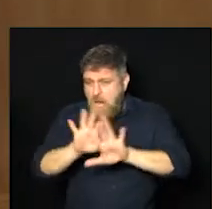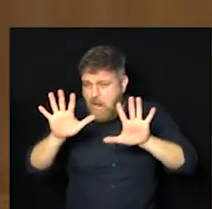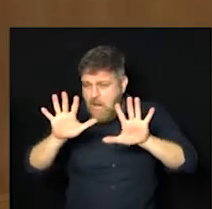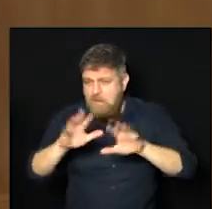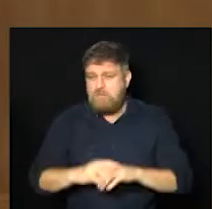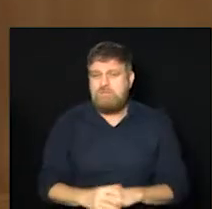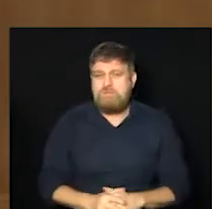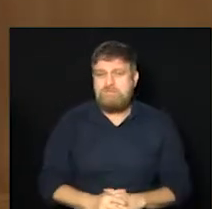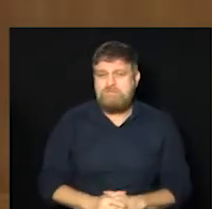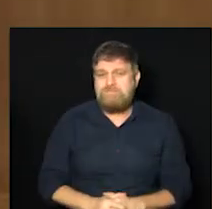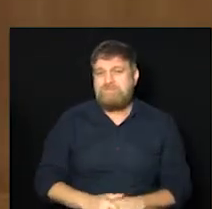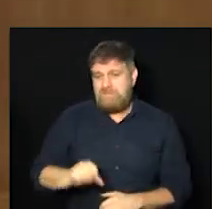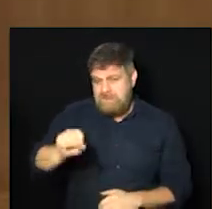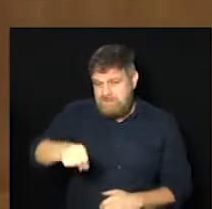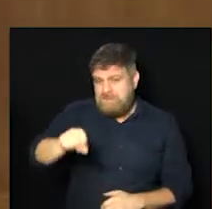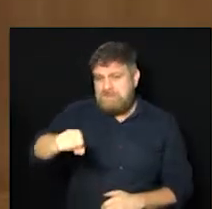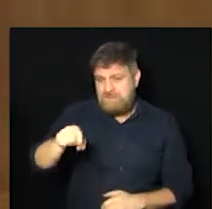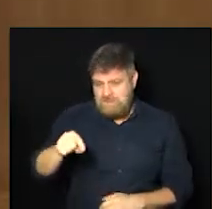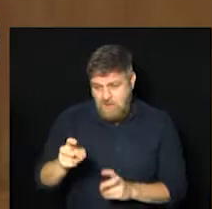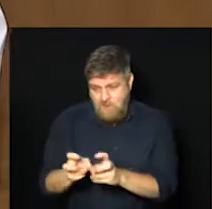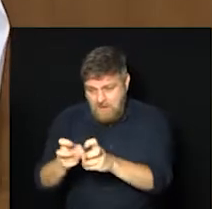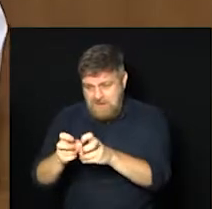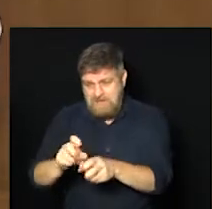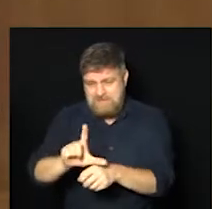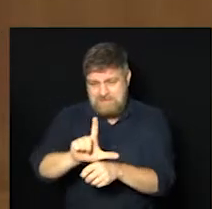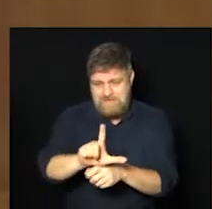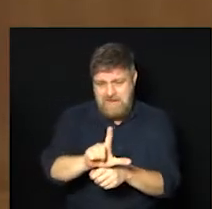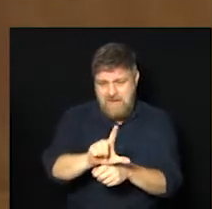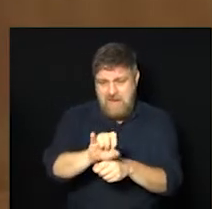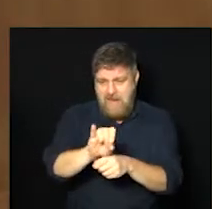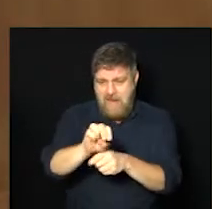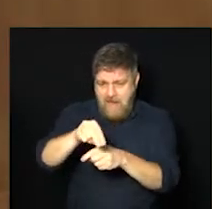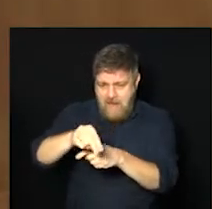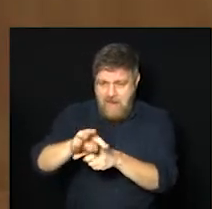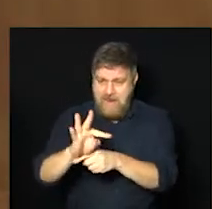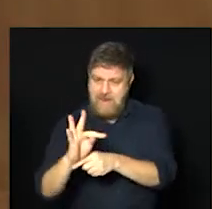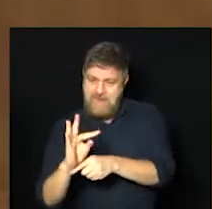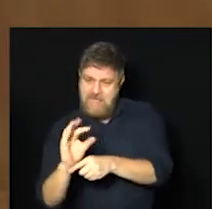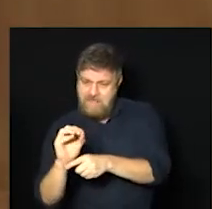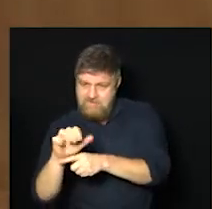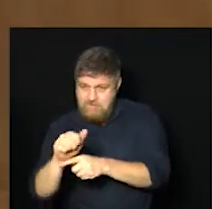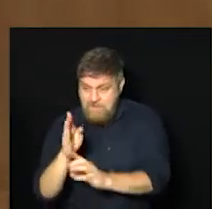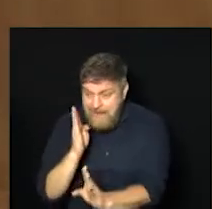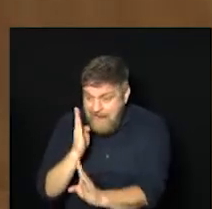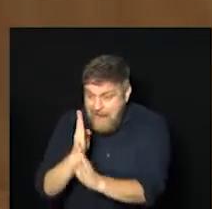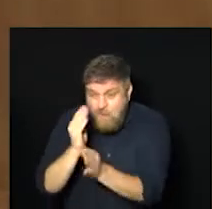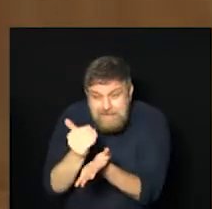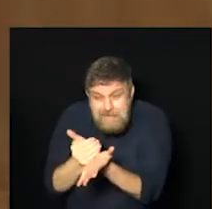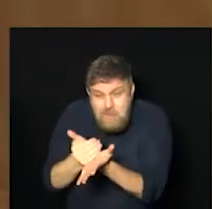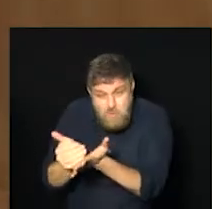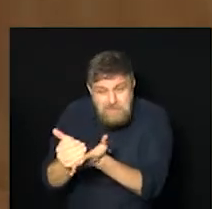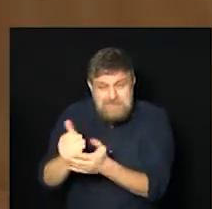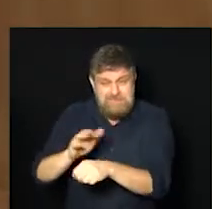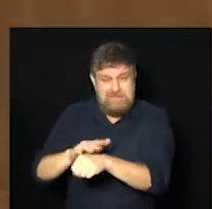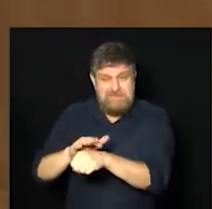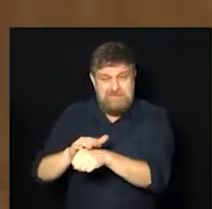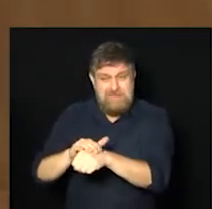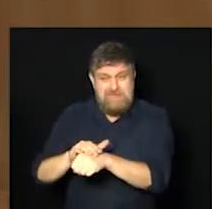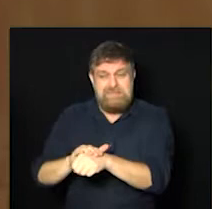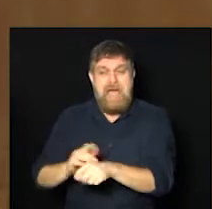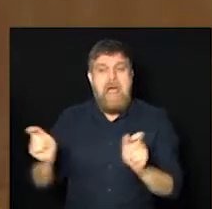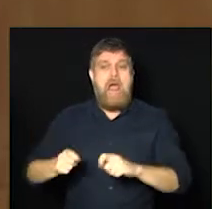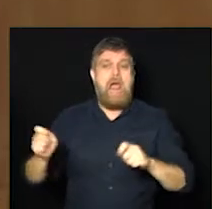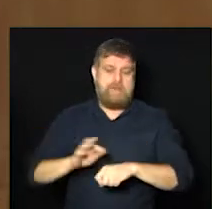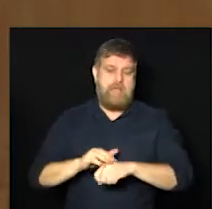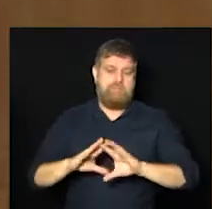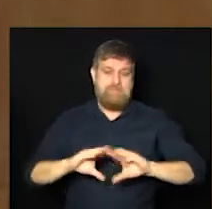Sim. O linfoma, então, é uma doença que deve ser feito o diagnóstico precoce para aumentar o número de cura. É uma doença que está